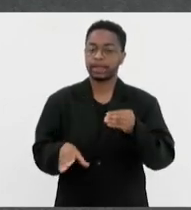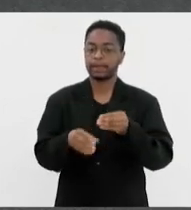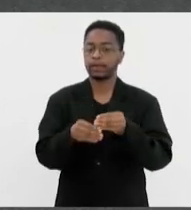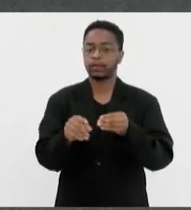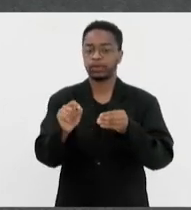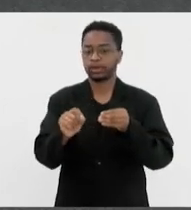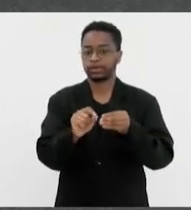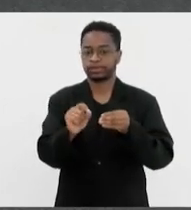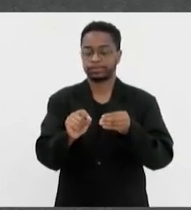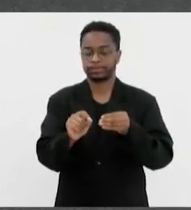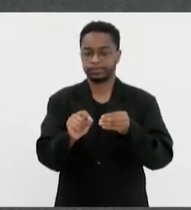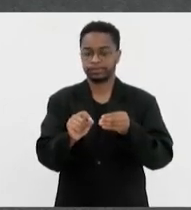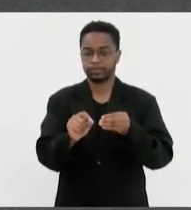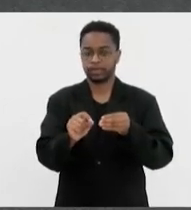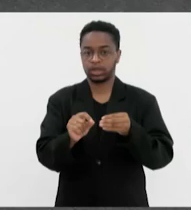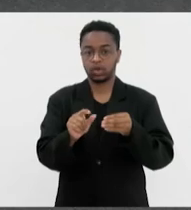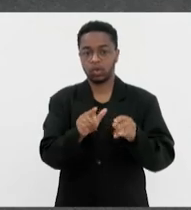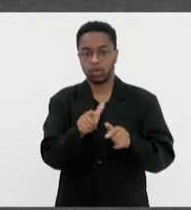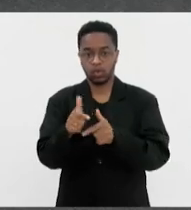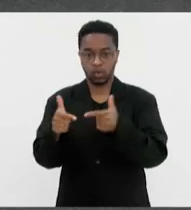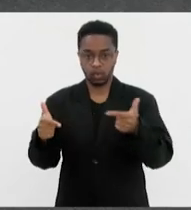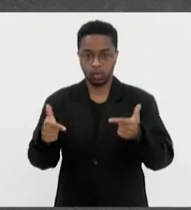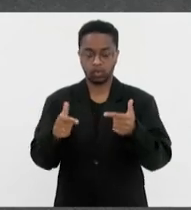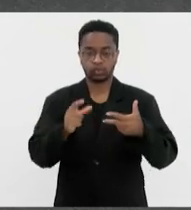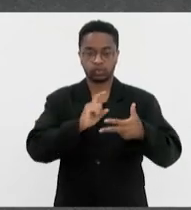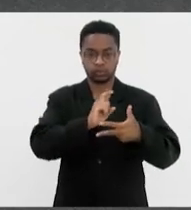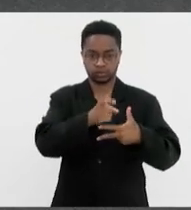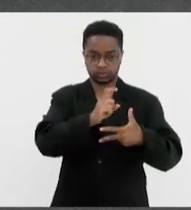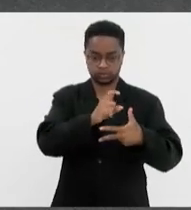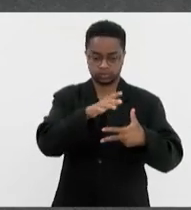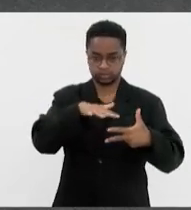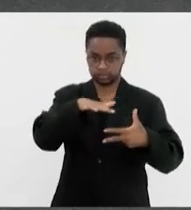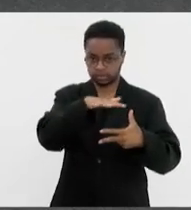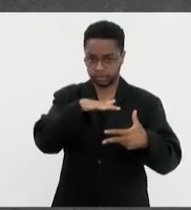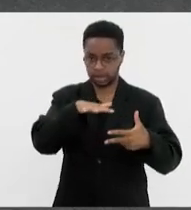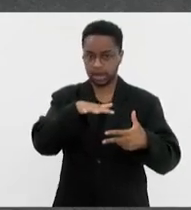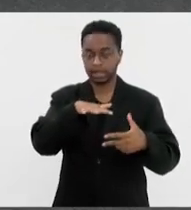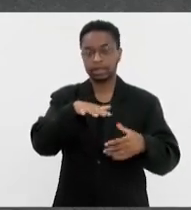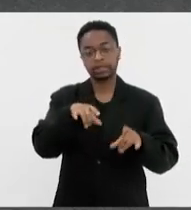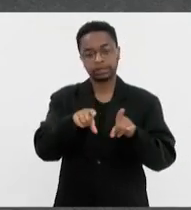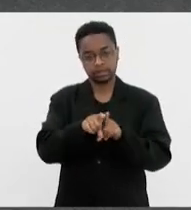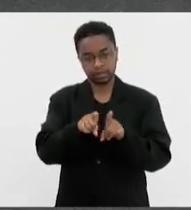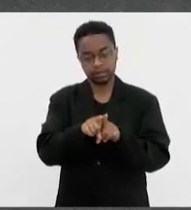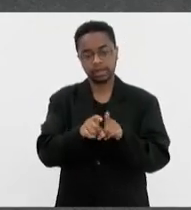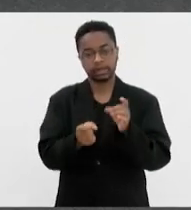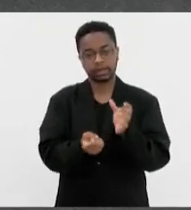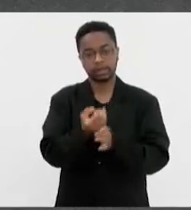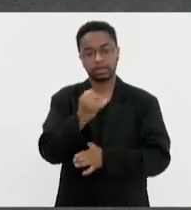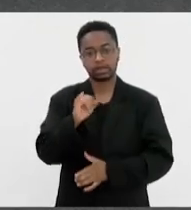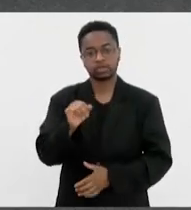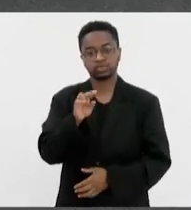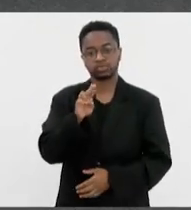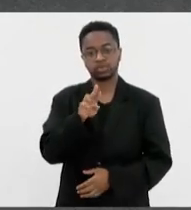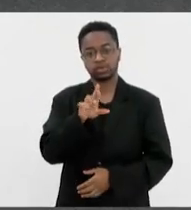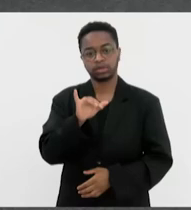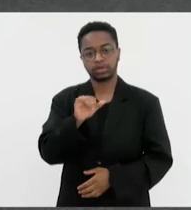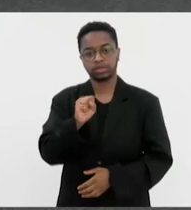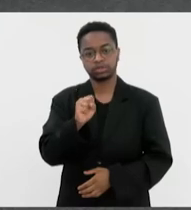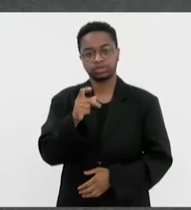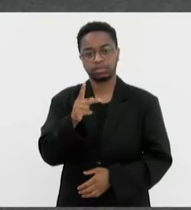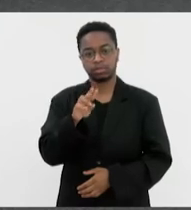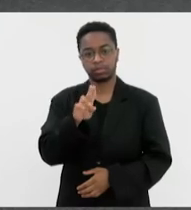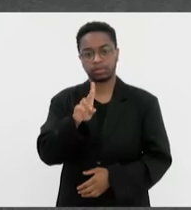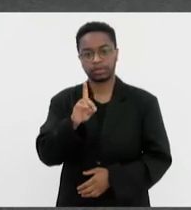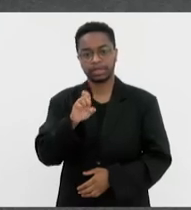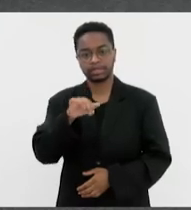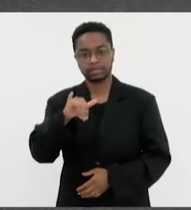aditiva para que os doutos do Executivo também firmem jurisprudência sobre esse tema